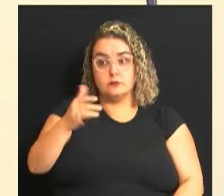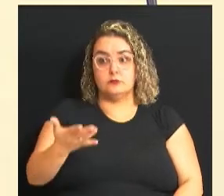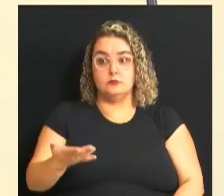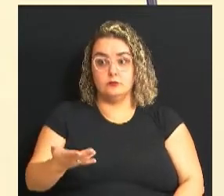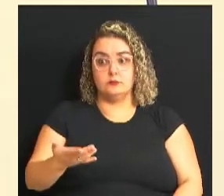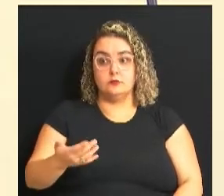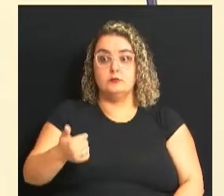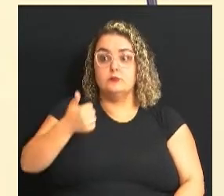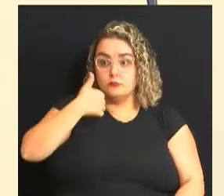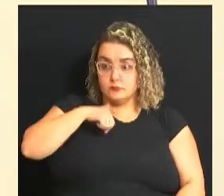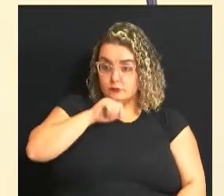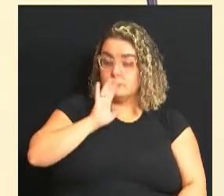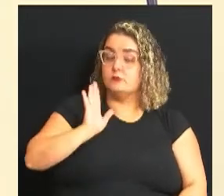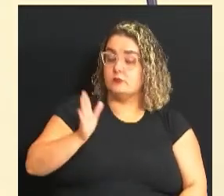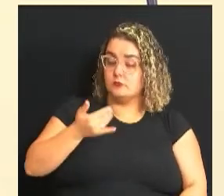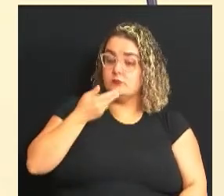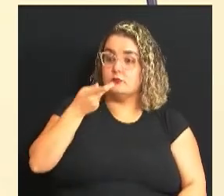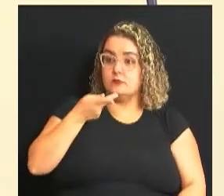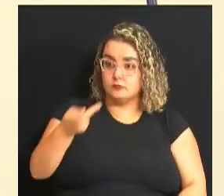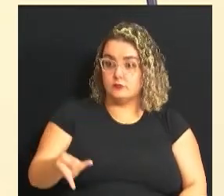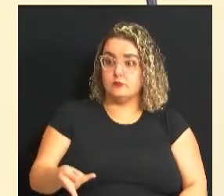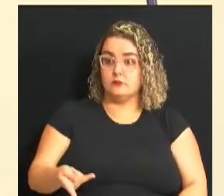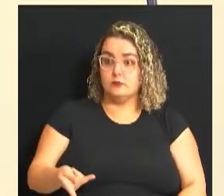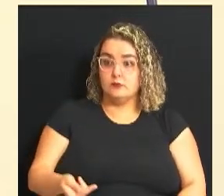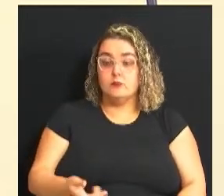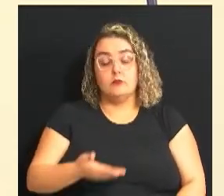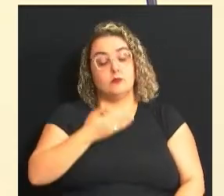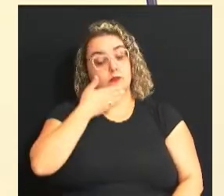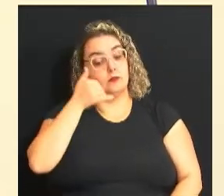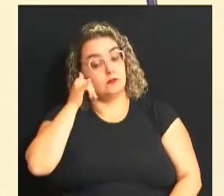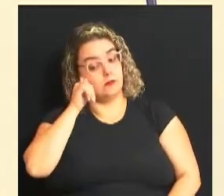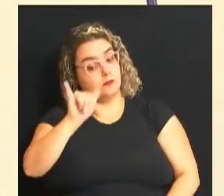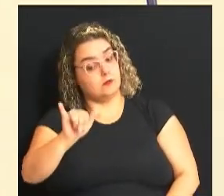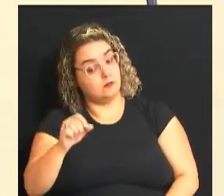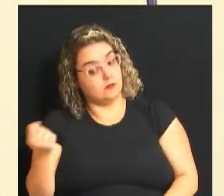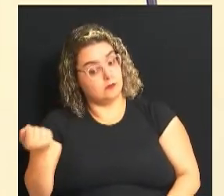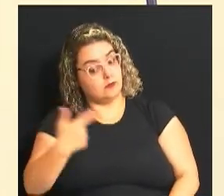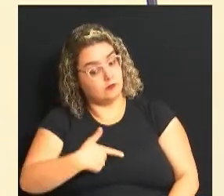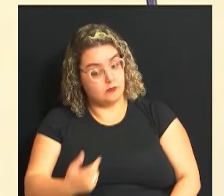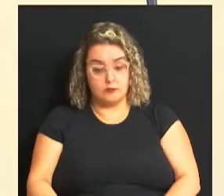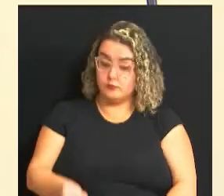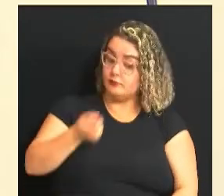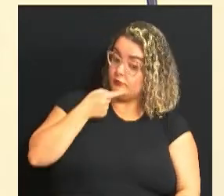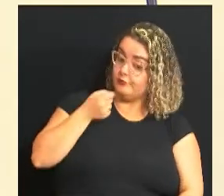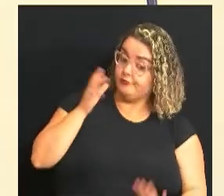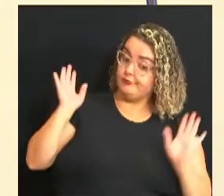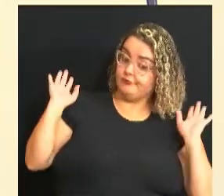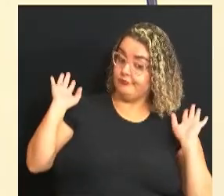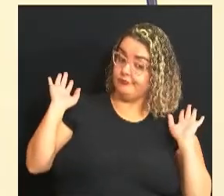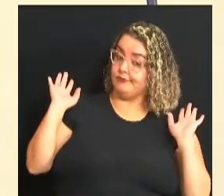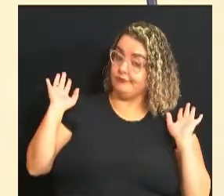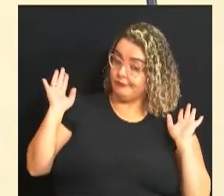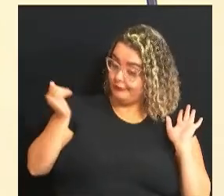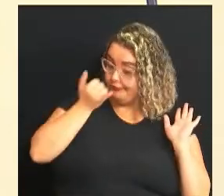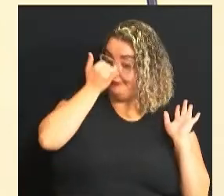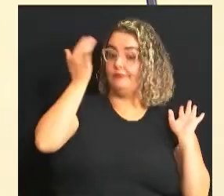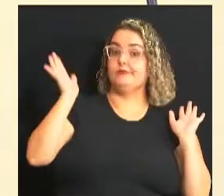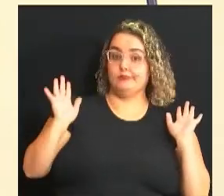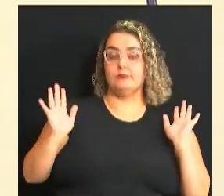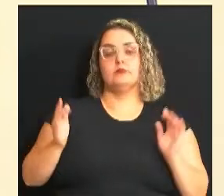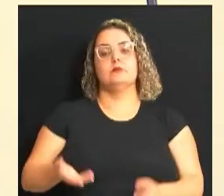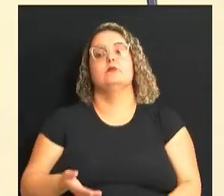do que remediar, todo mundo fala isso. Então, nós queremos fortalecer, então, reconhecemos que a criação do Conselho